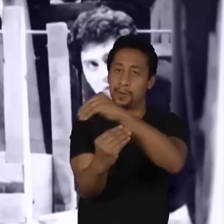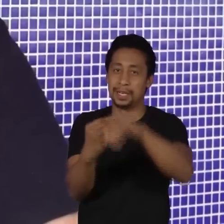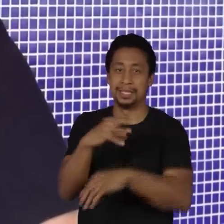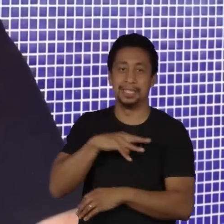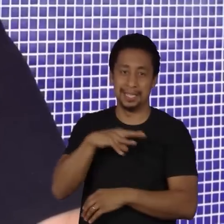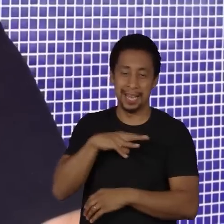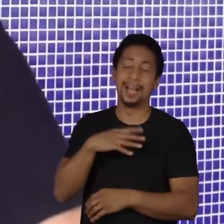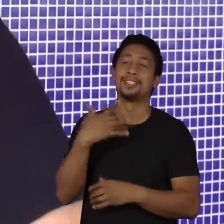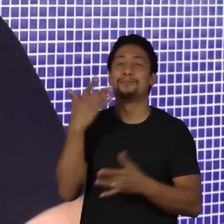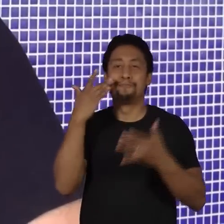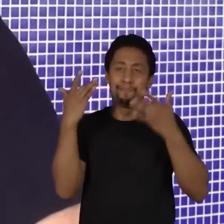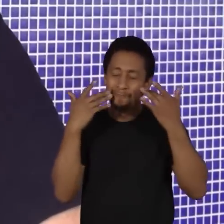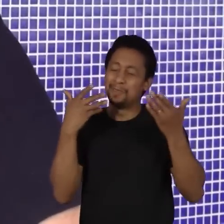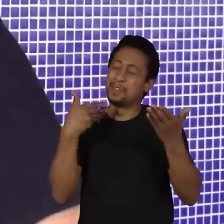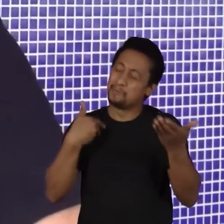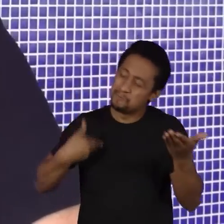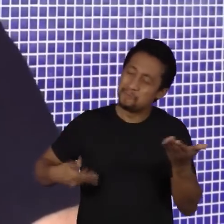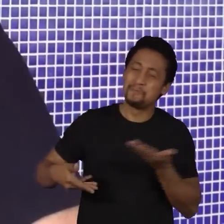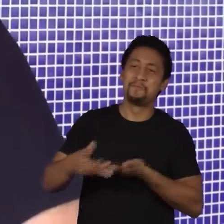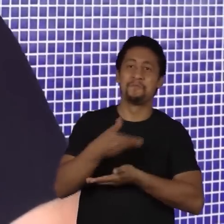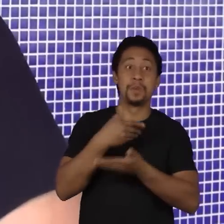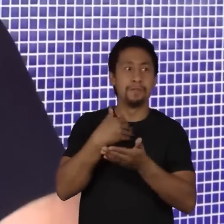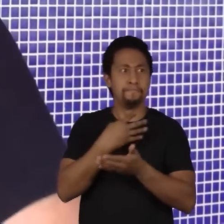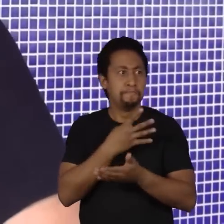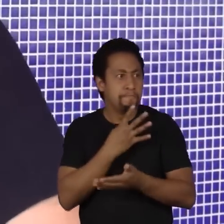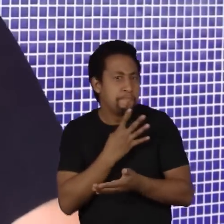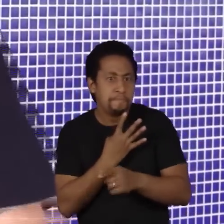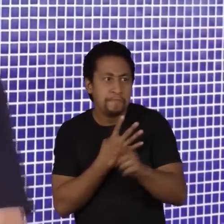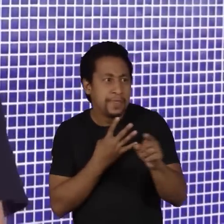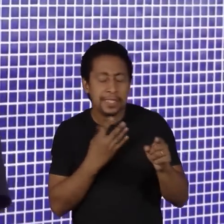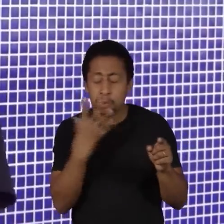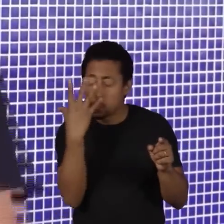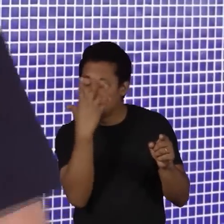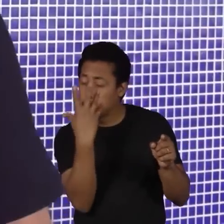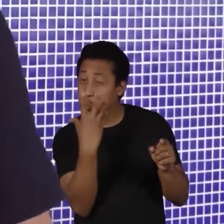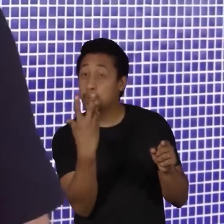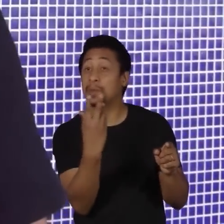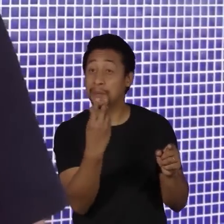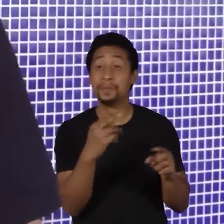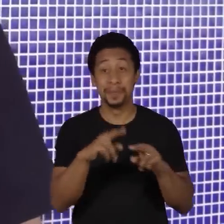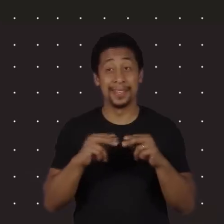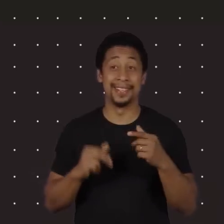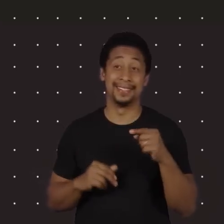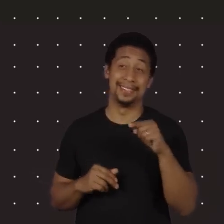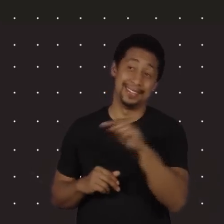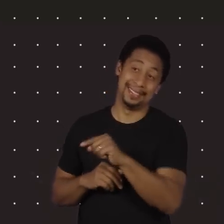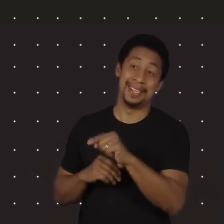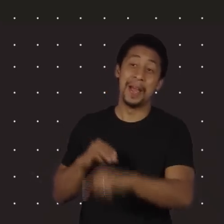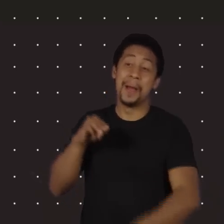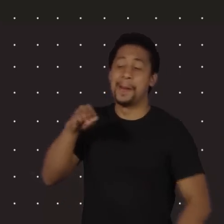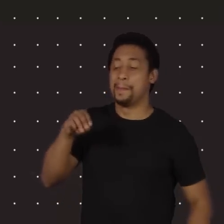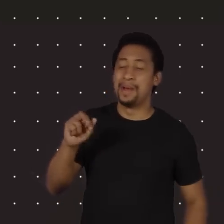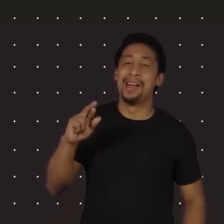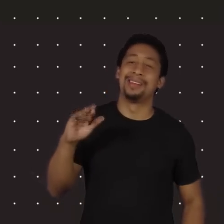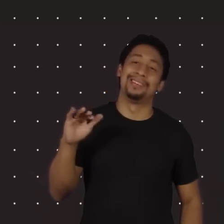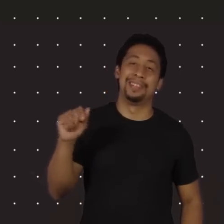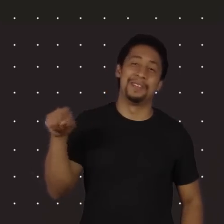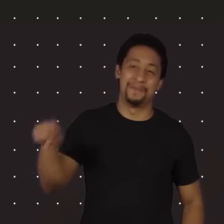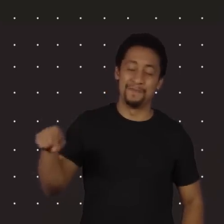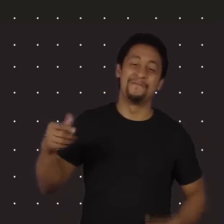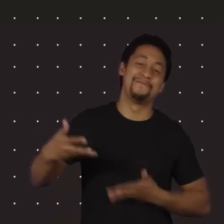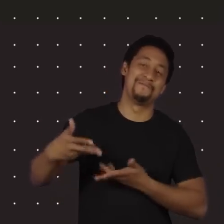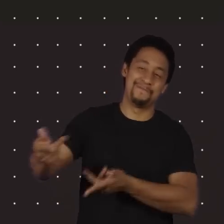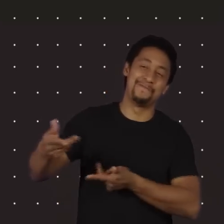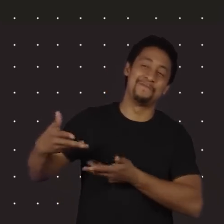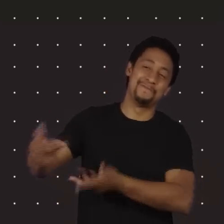contato, essa descoberta e essa paixão pelo teatro veio através da Maria Alice, porque eu passei a gostar, eu participava de todas